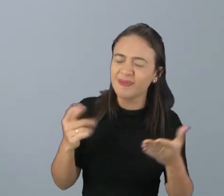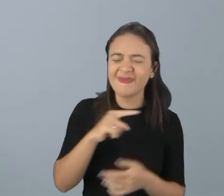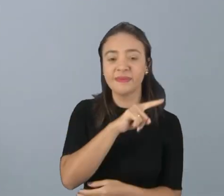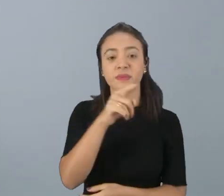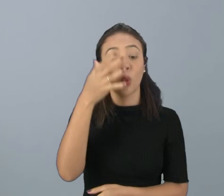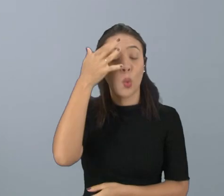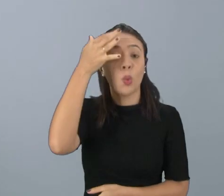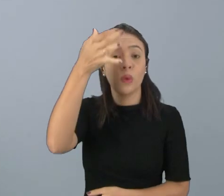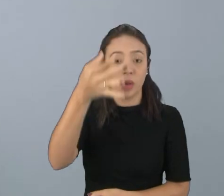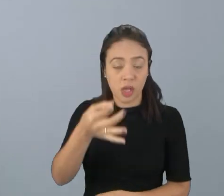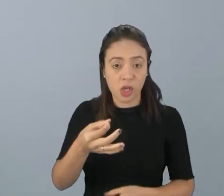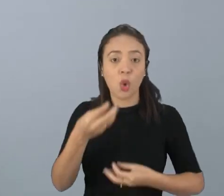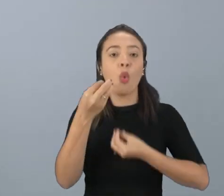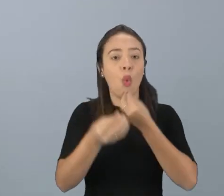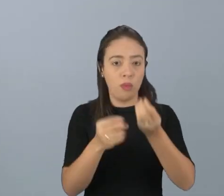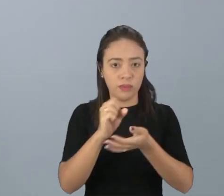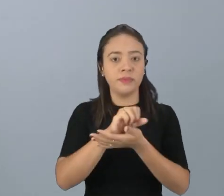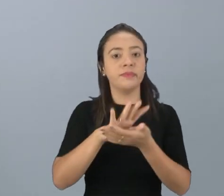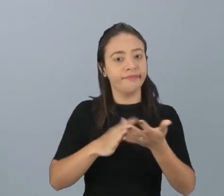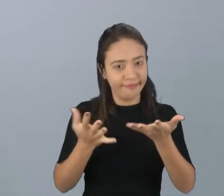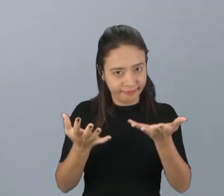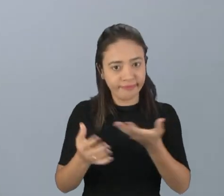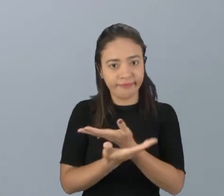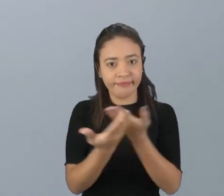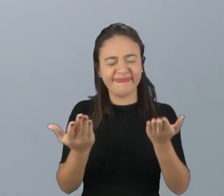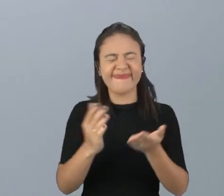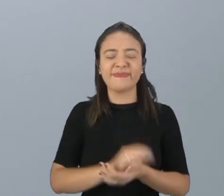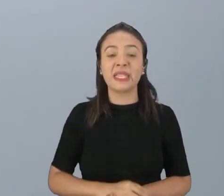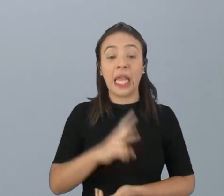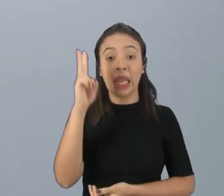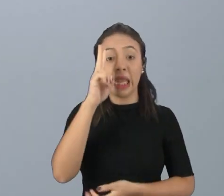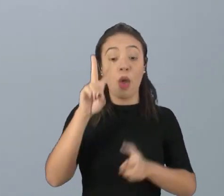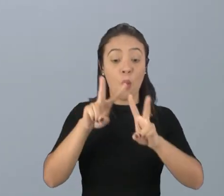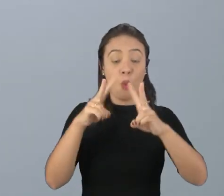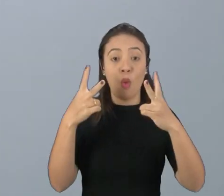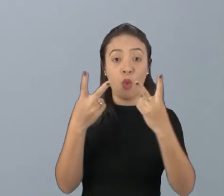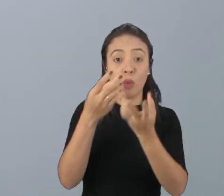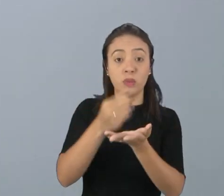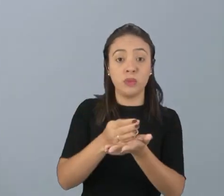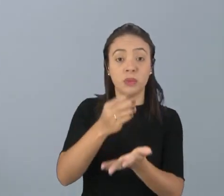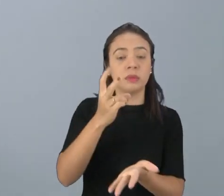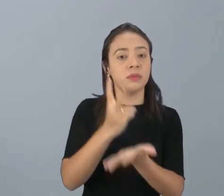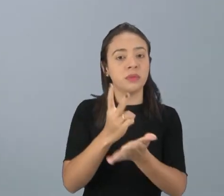tenha compreendido a resolução desses conceitos. Não se esqueça, volume de cilindro é